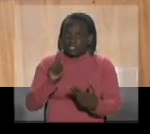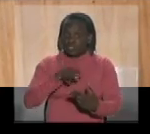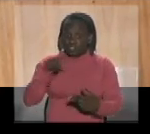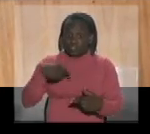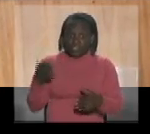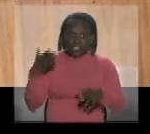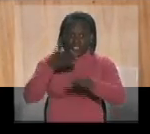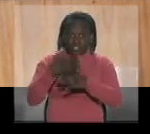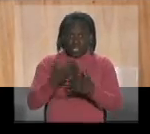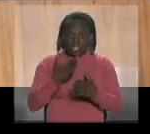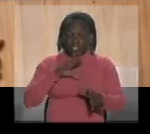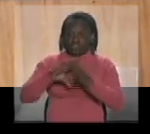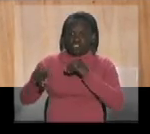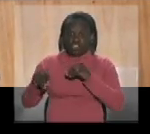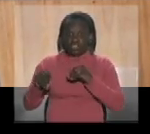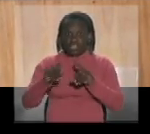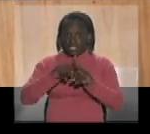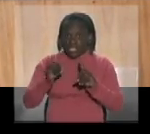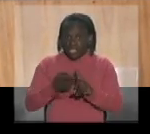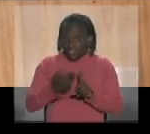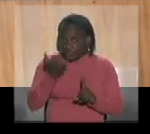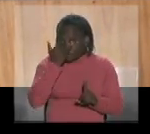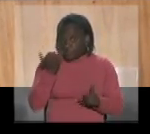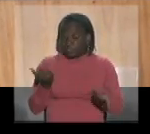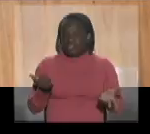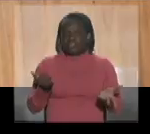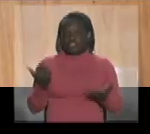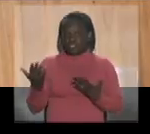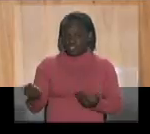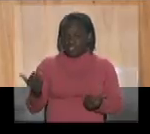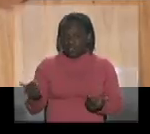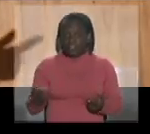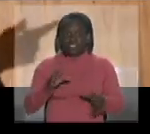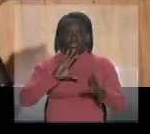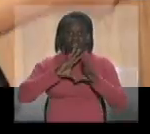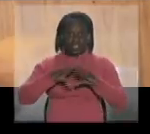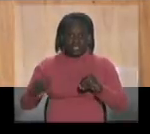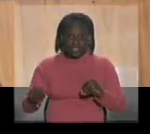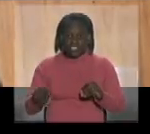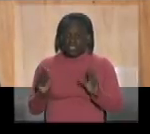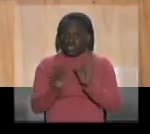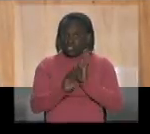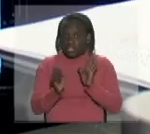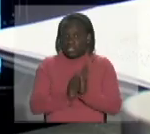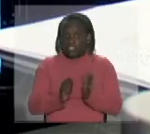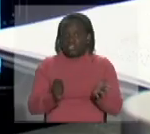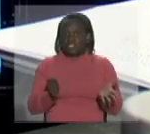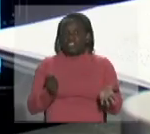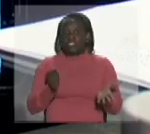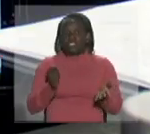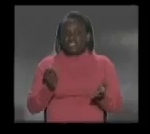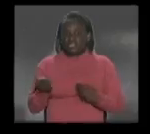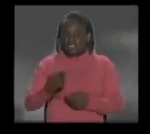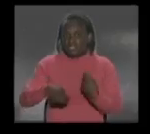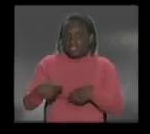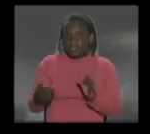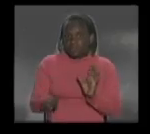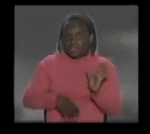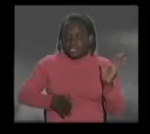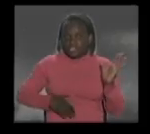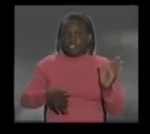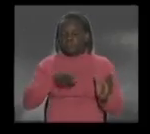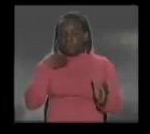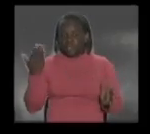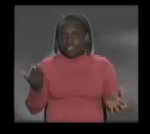para escapar da gravidez, que, né, na adolescência, escapar das drogas, do tráfico, da morte.